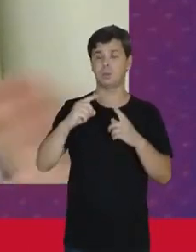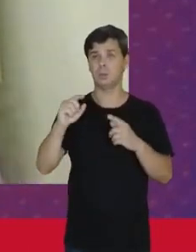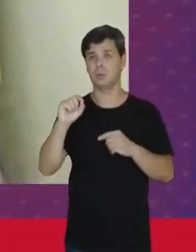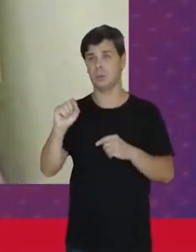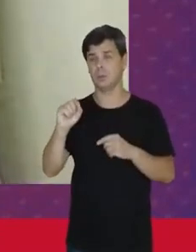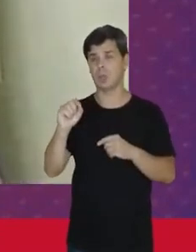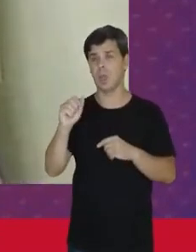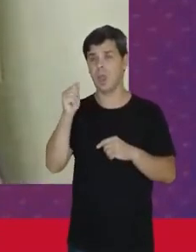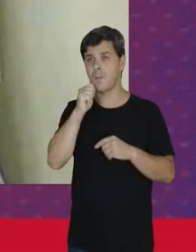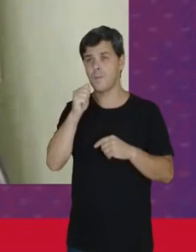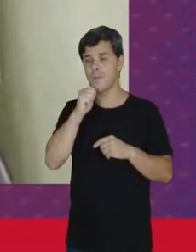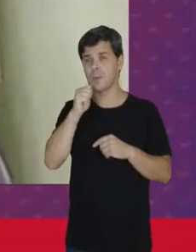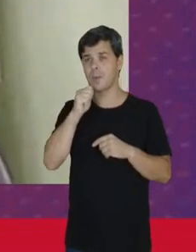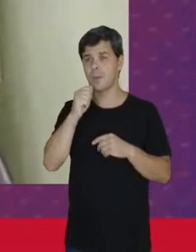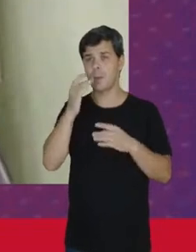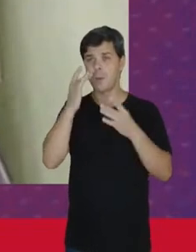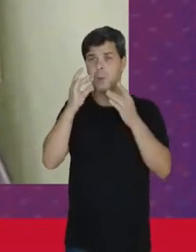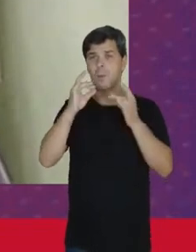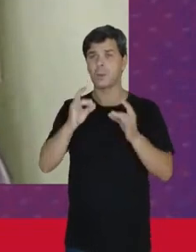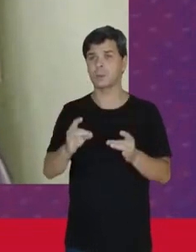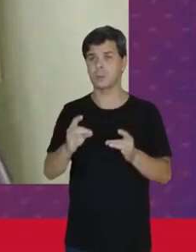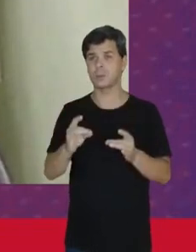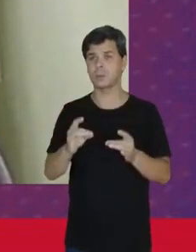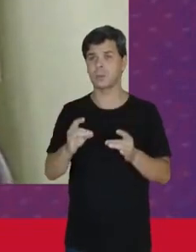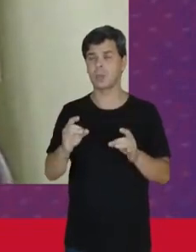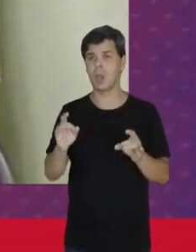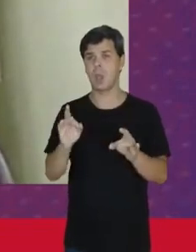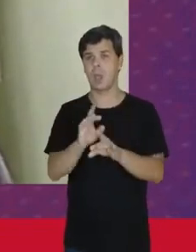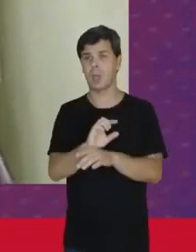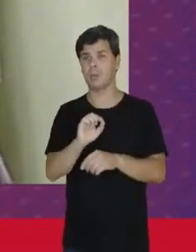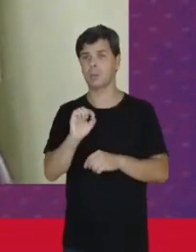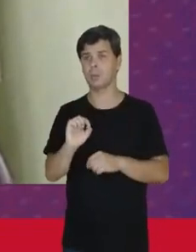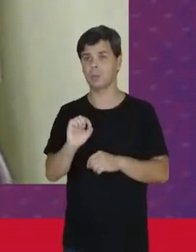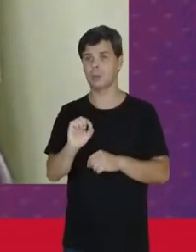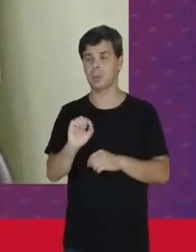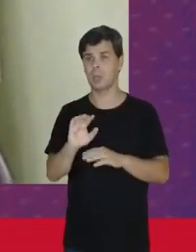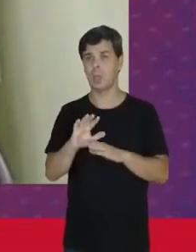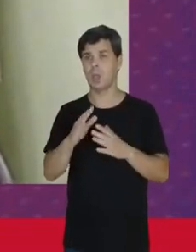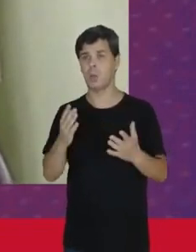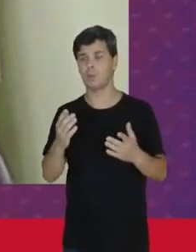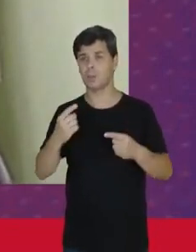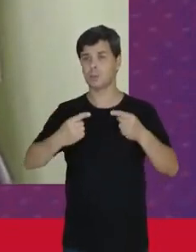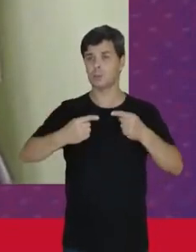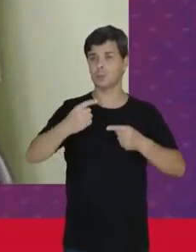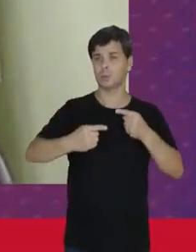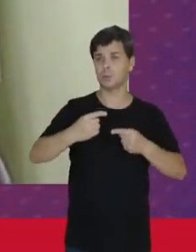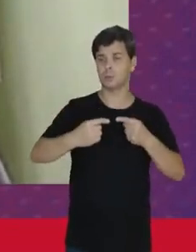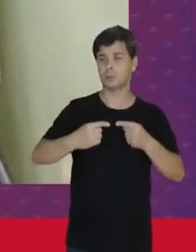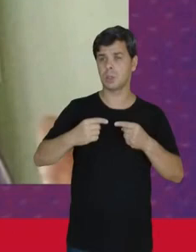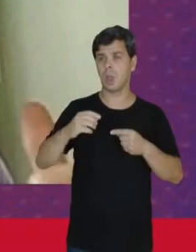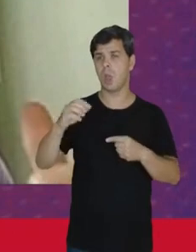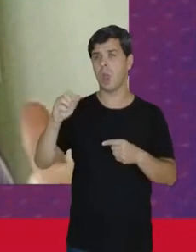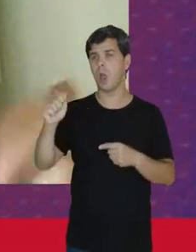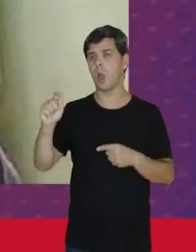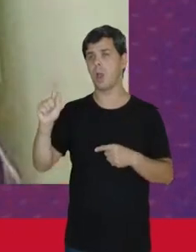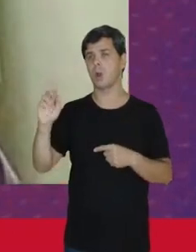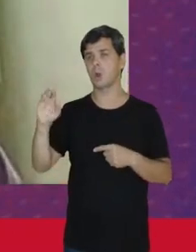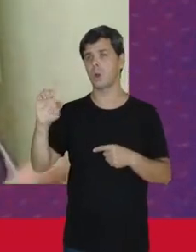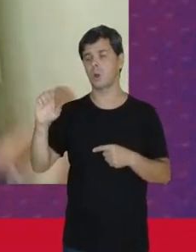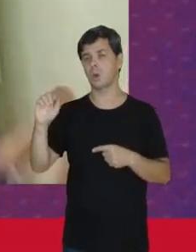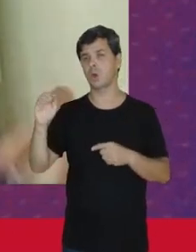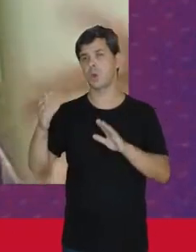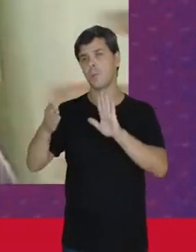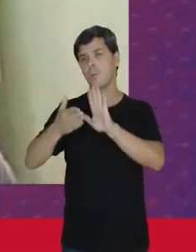que as mulheres estejam presentes, acaba que quando vai se discutir a agroecologia enquanto